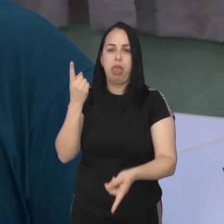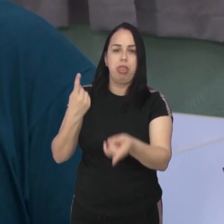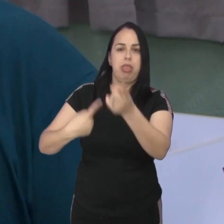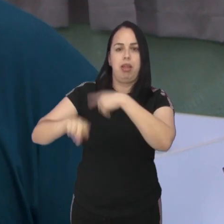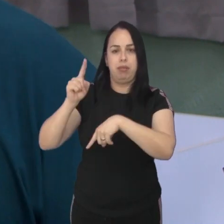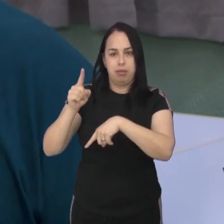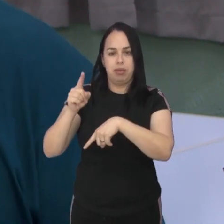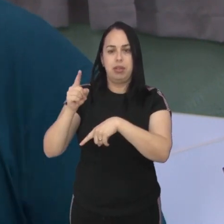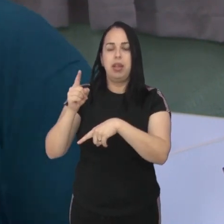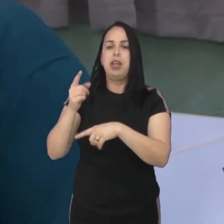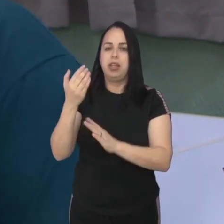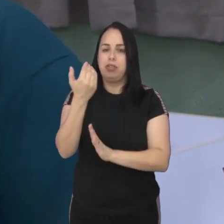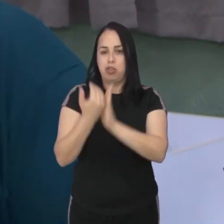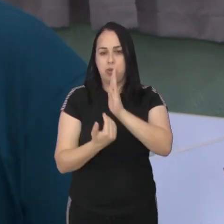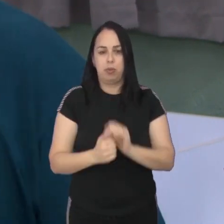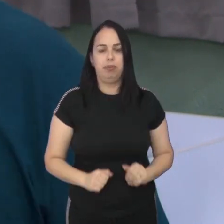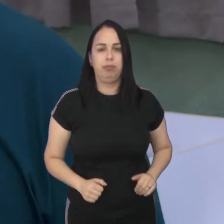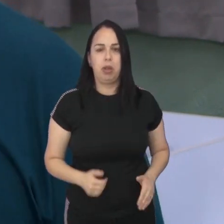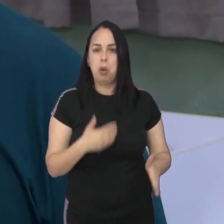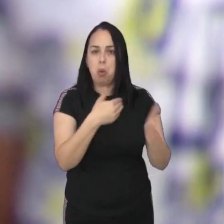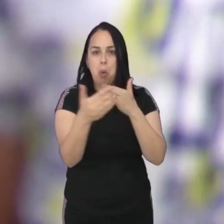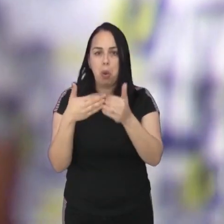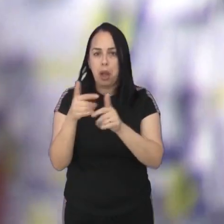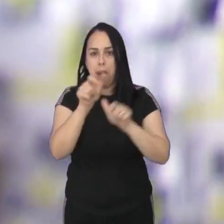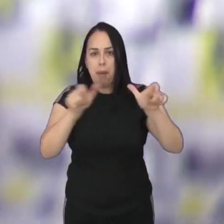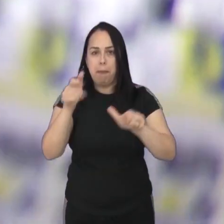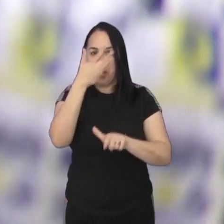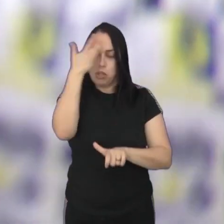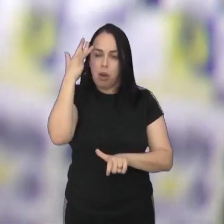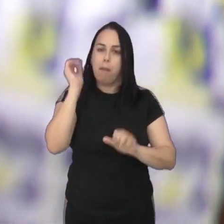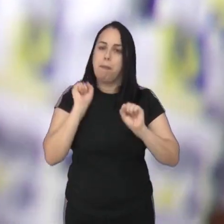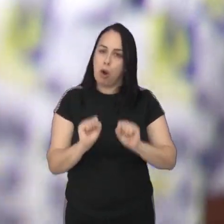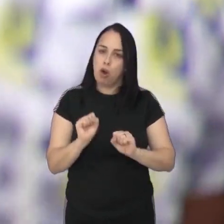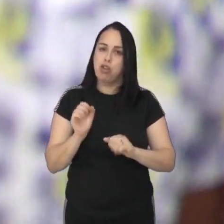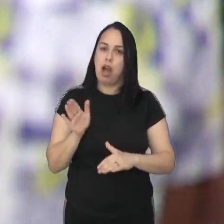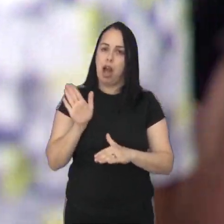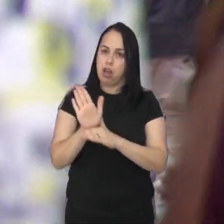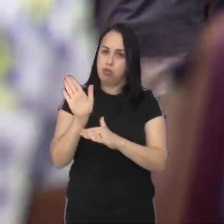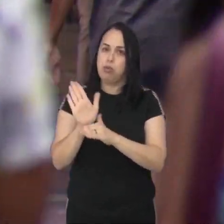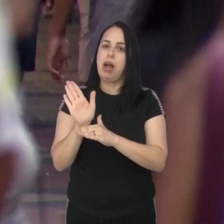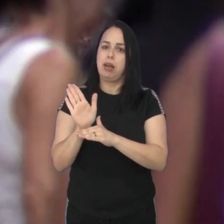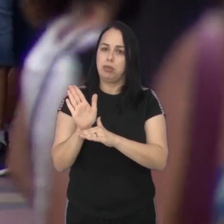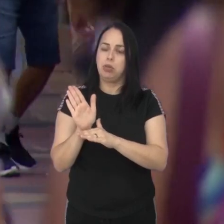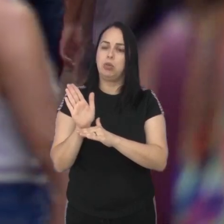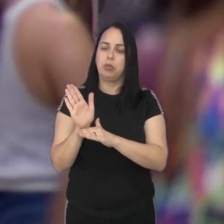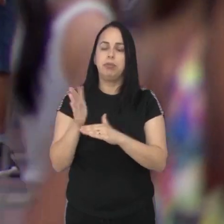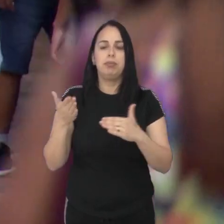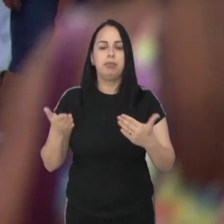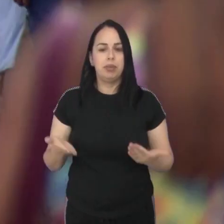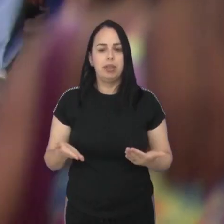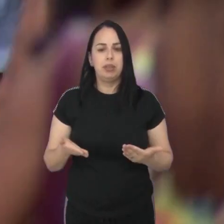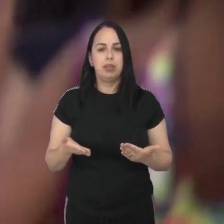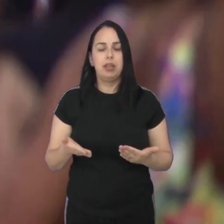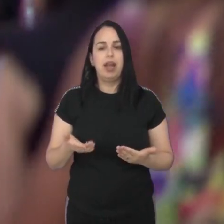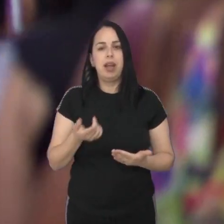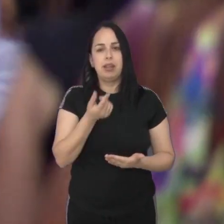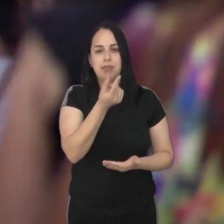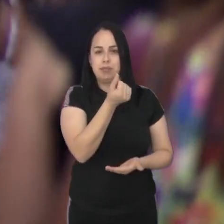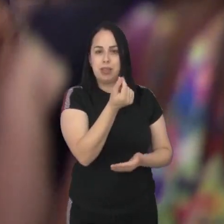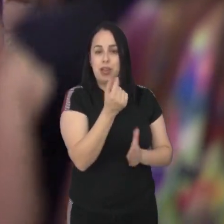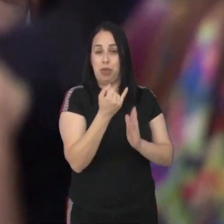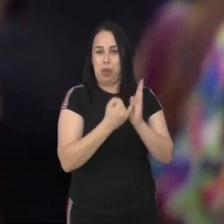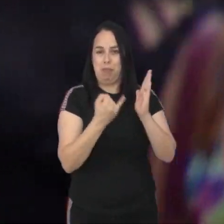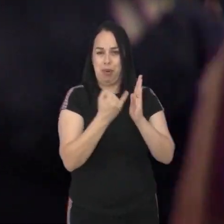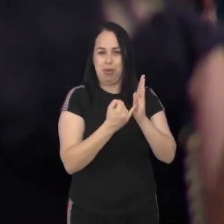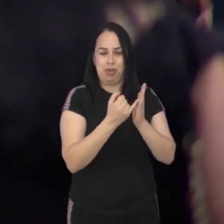amplie seu desenvolvimento e possa ter uma bolsa. Qualquer pessoa pode contribuir com o programa de bolsas. Uma das maneiras